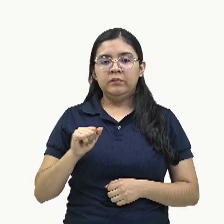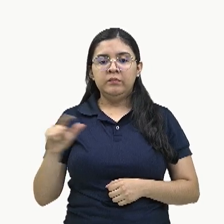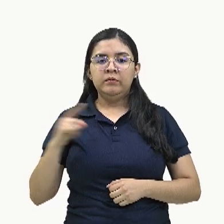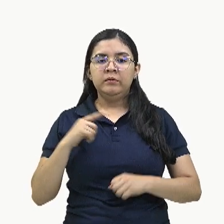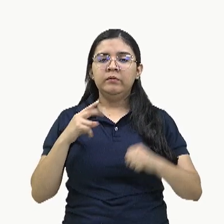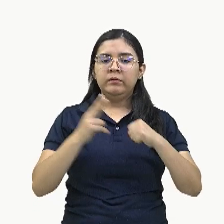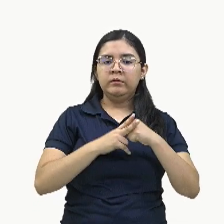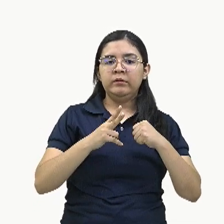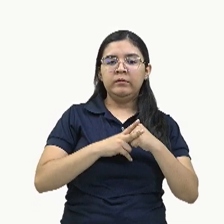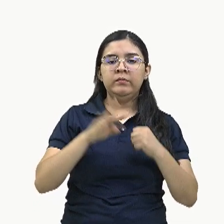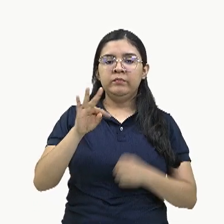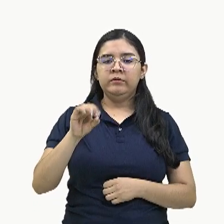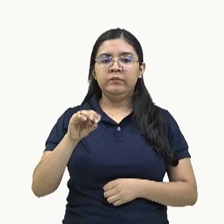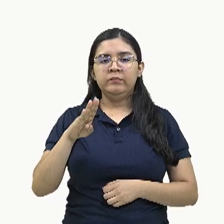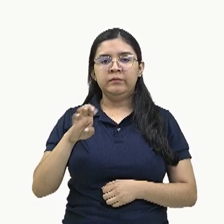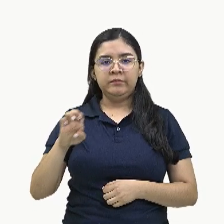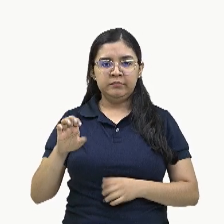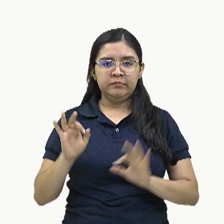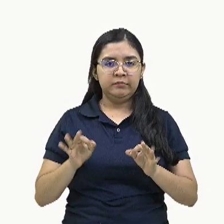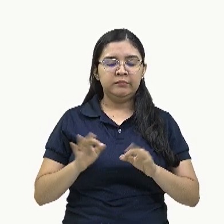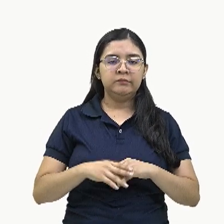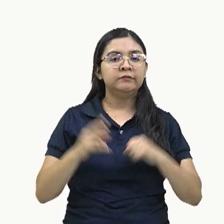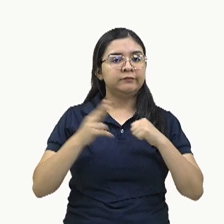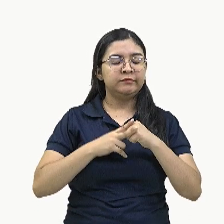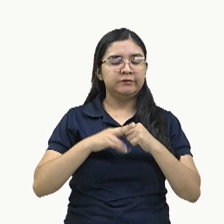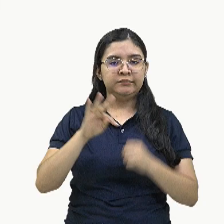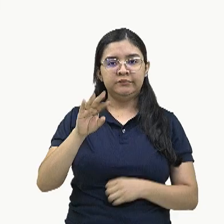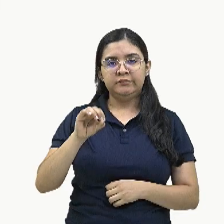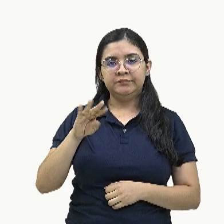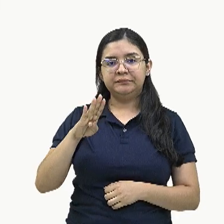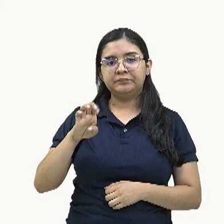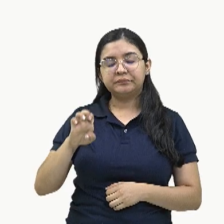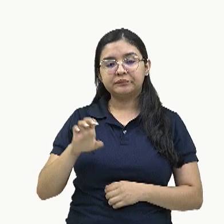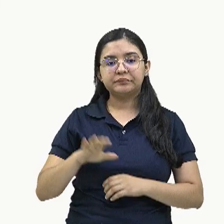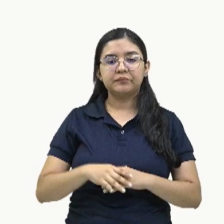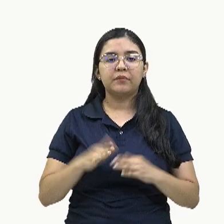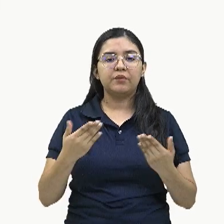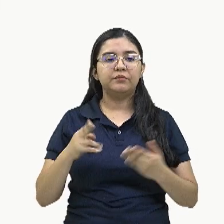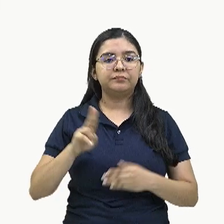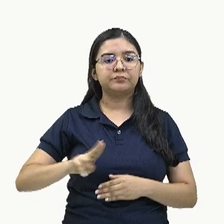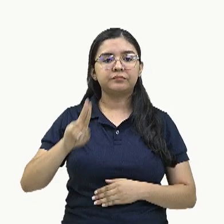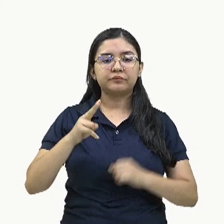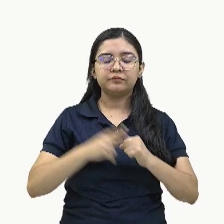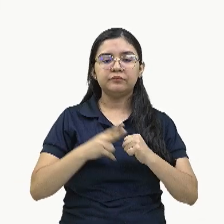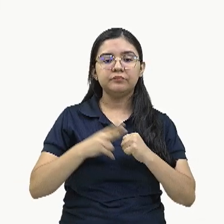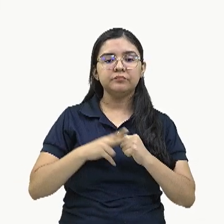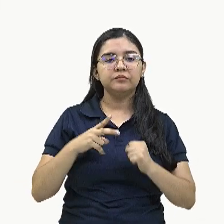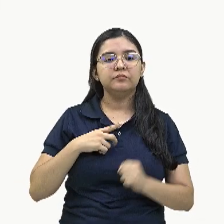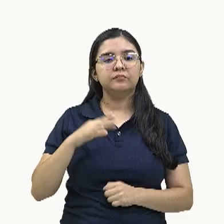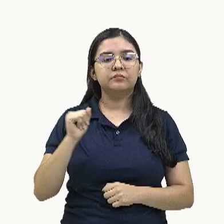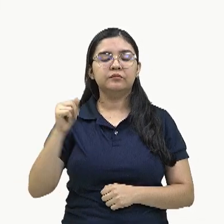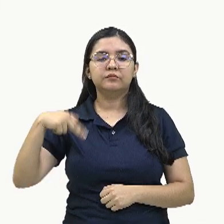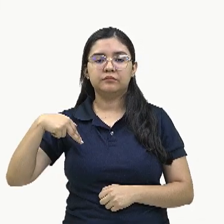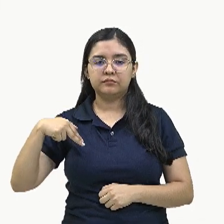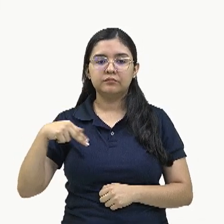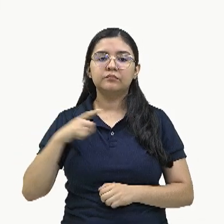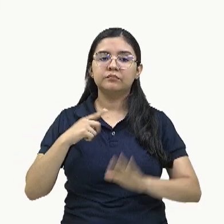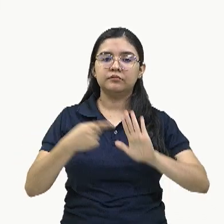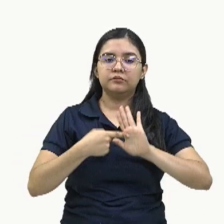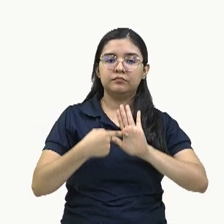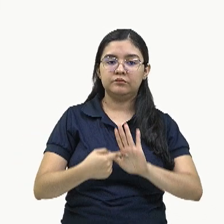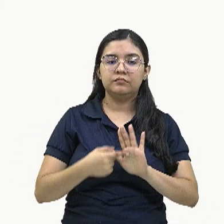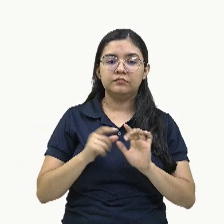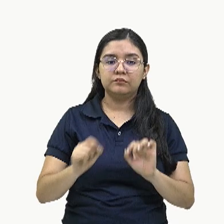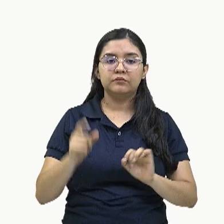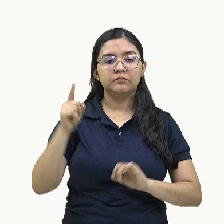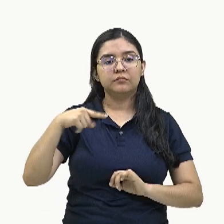o famoso verbo to be, tá? Quando eu uso o verbo can, eu estou indicando